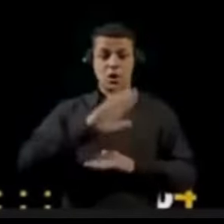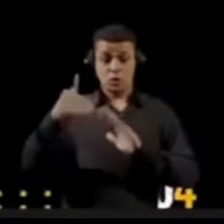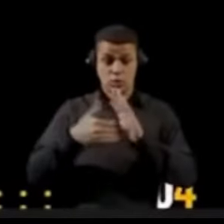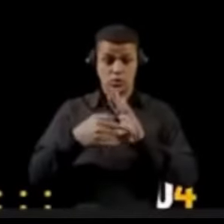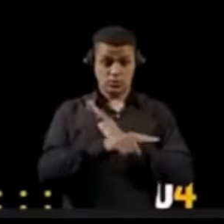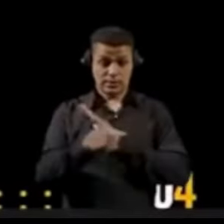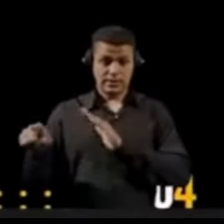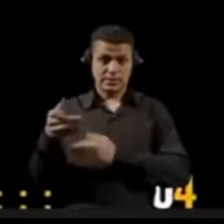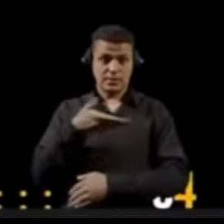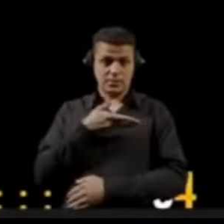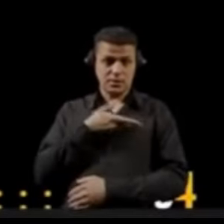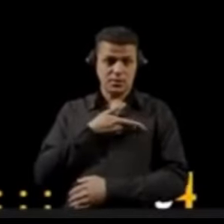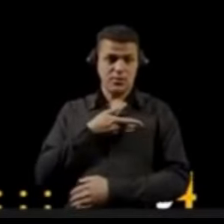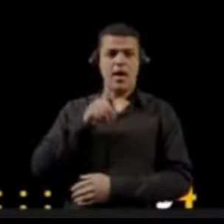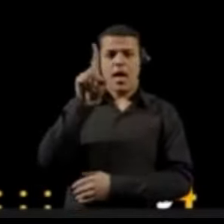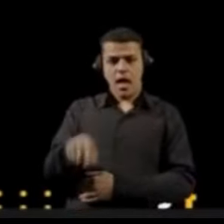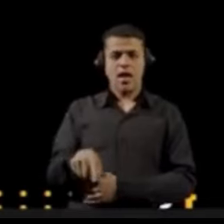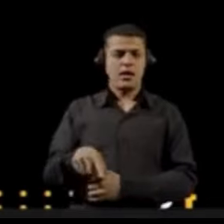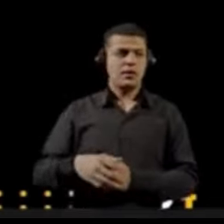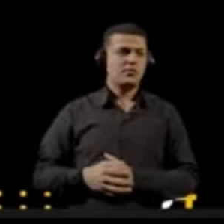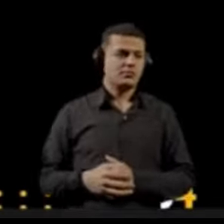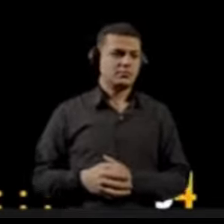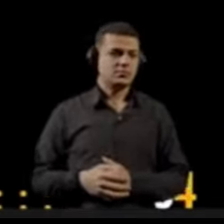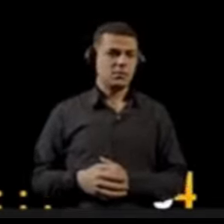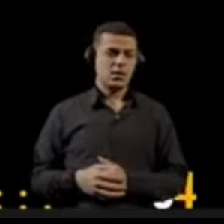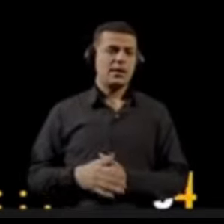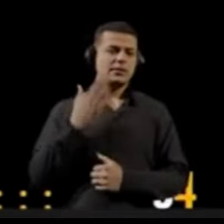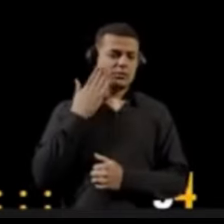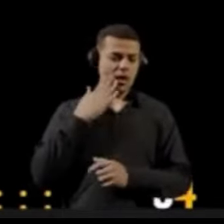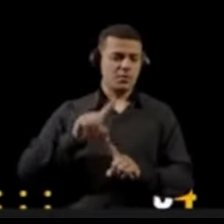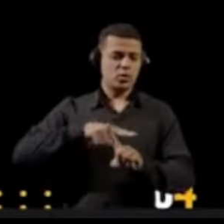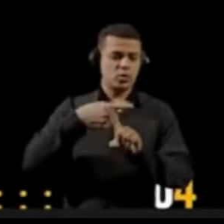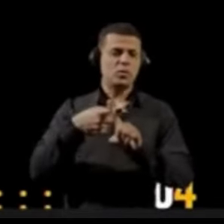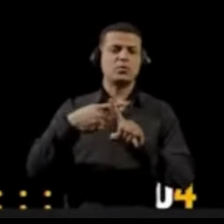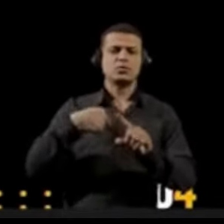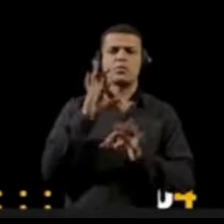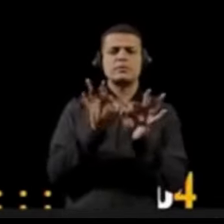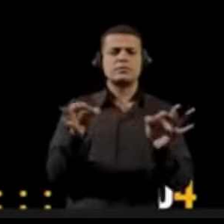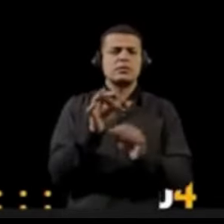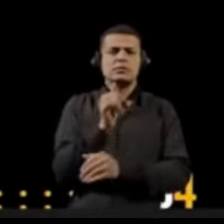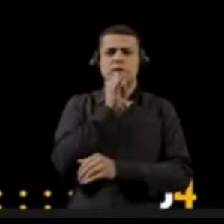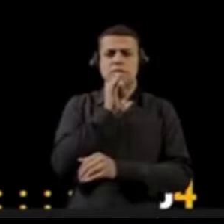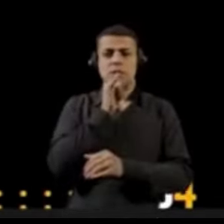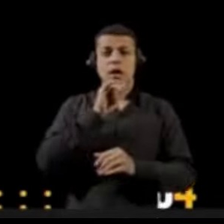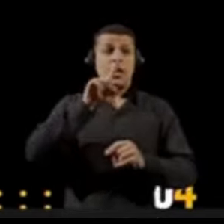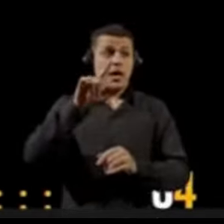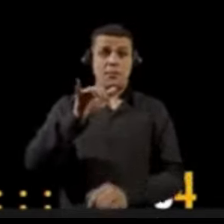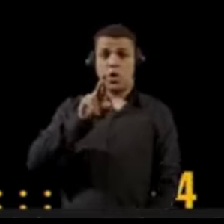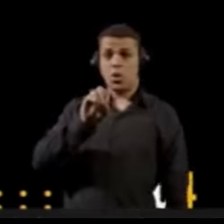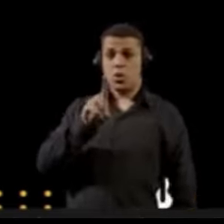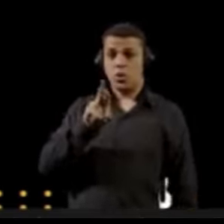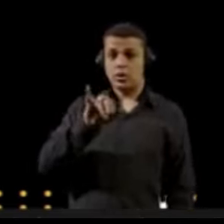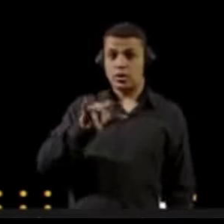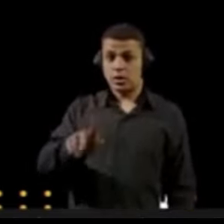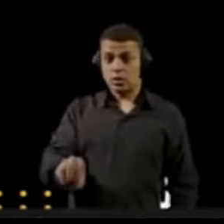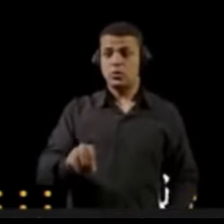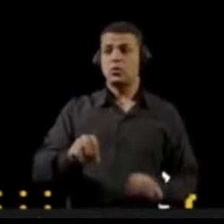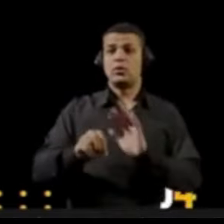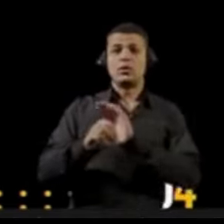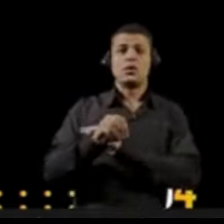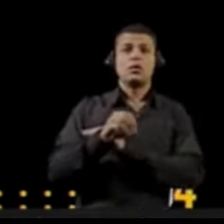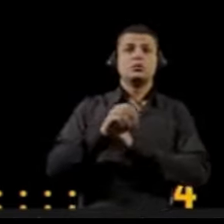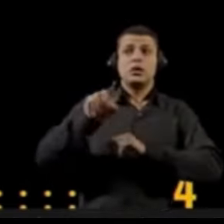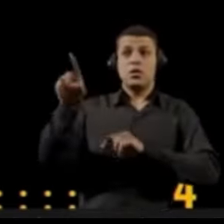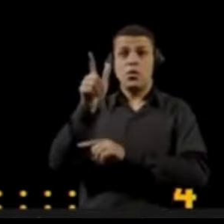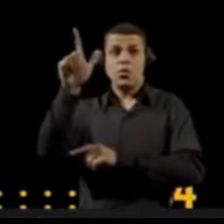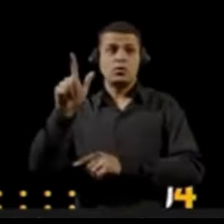esses nossos amigos aqui são vítimas da censura. Tem muito mais. Eu botei alguns exemplos apenas. Era para o Rodrigo Constantino, para o Paulo Figueiredo estarem